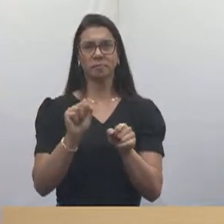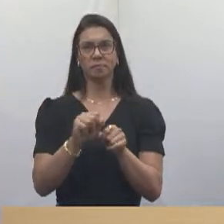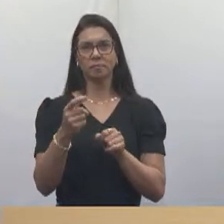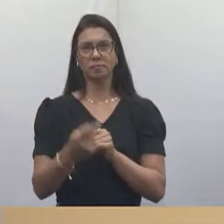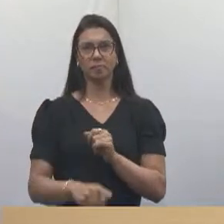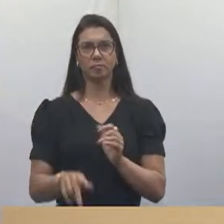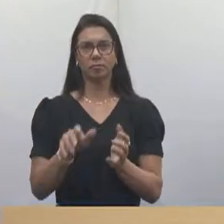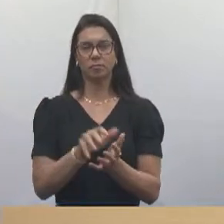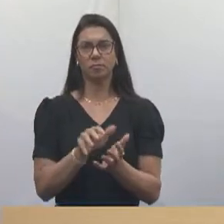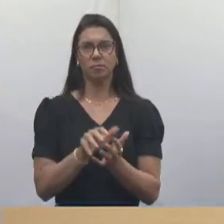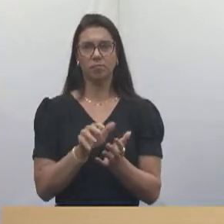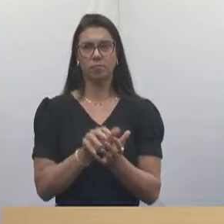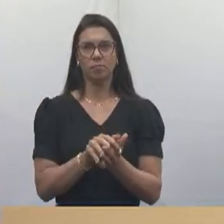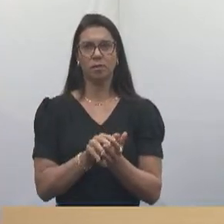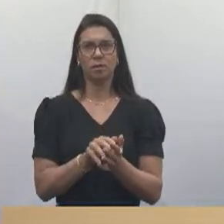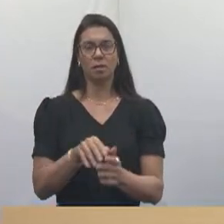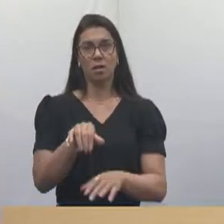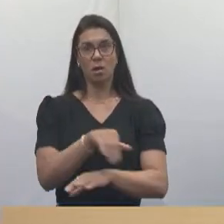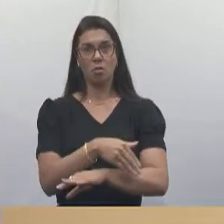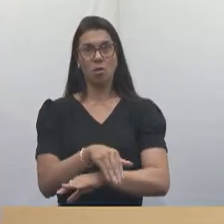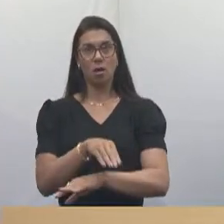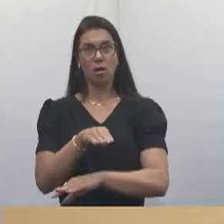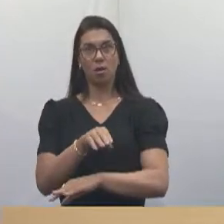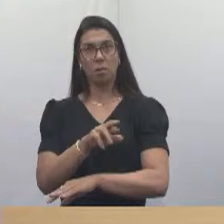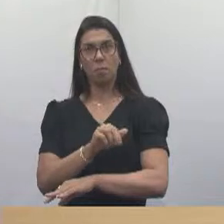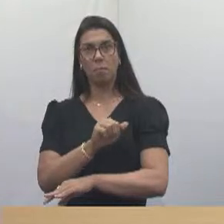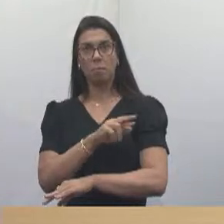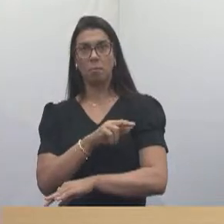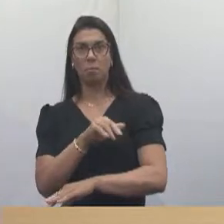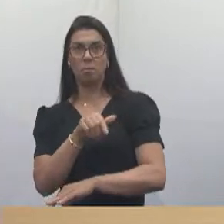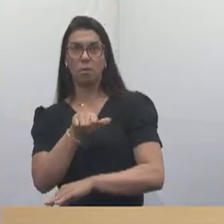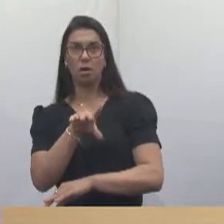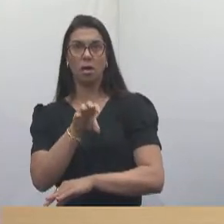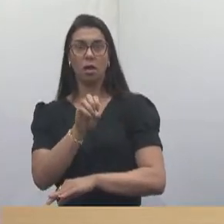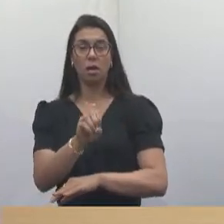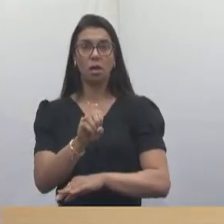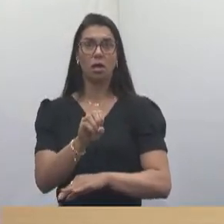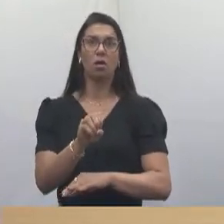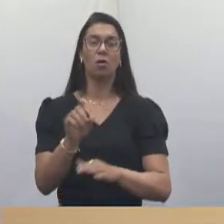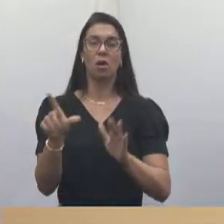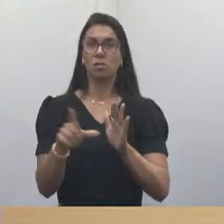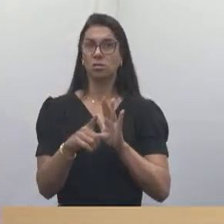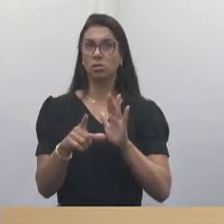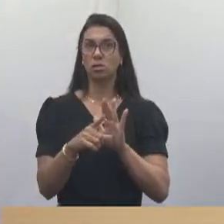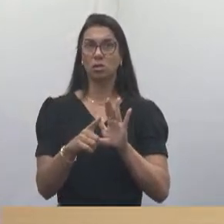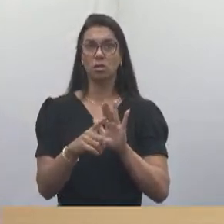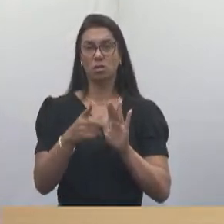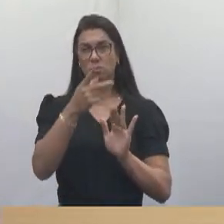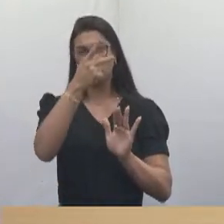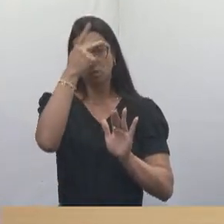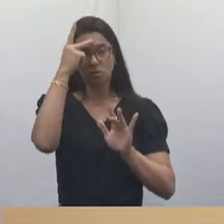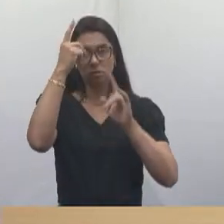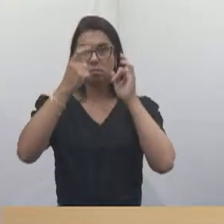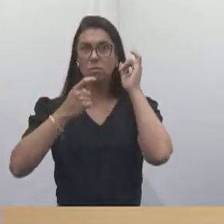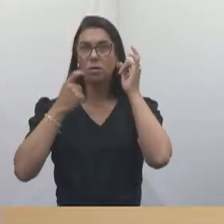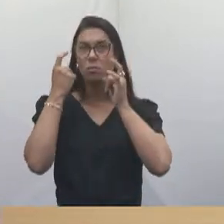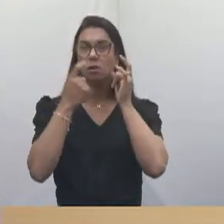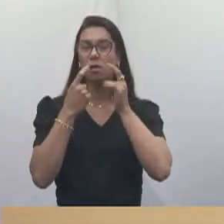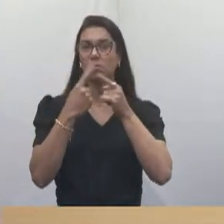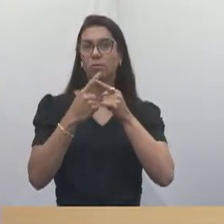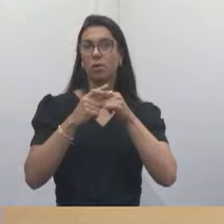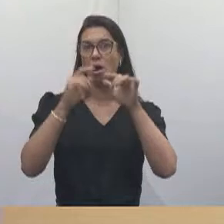mesmo, alagada. As lojas, pessoa preocupada em a água entrar na sua